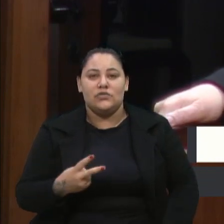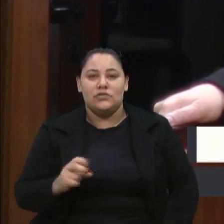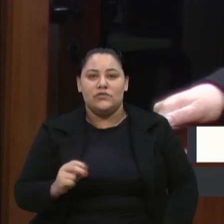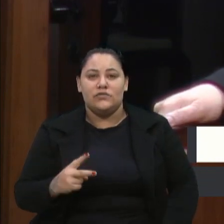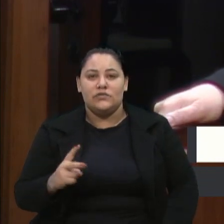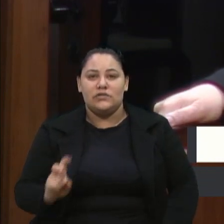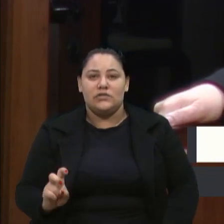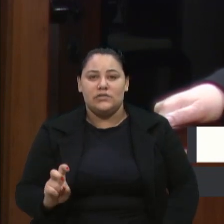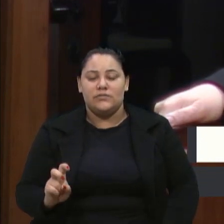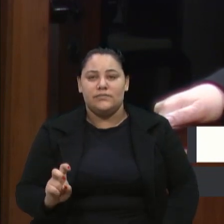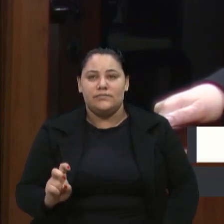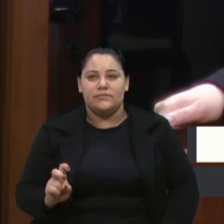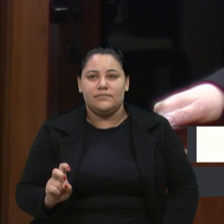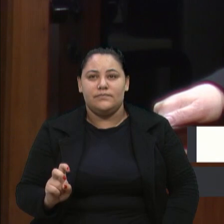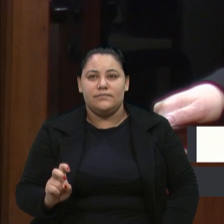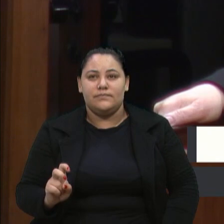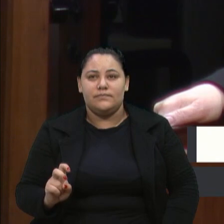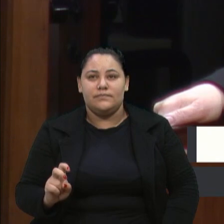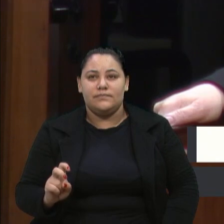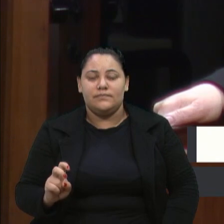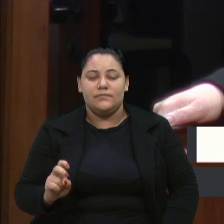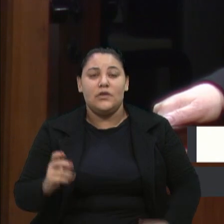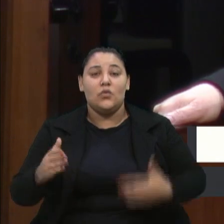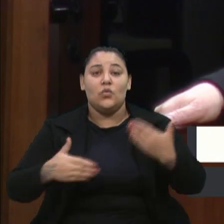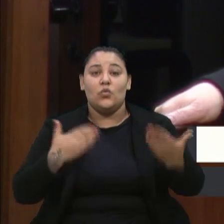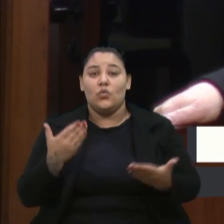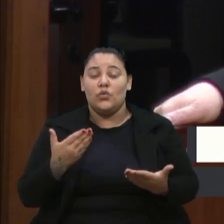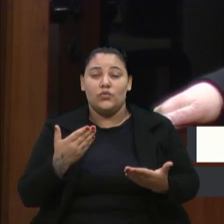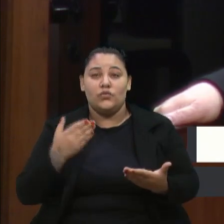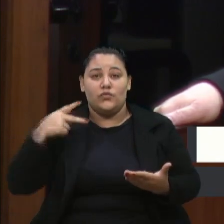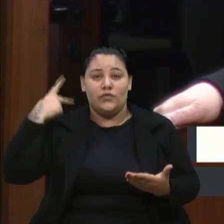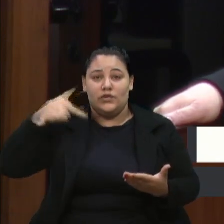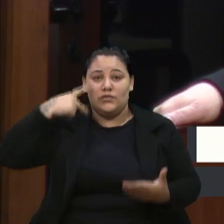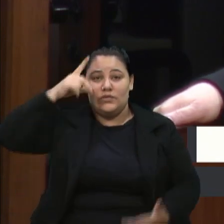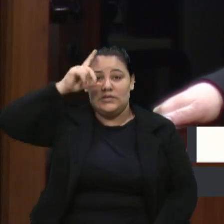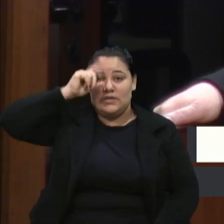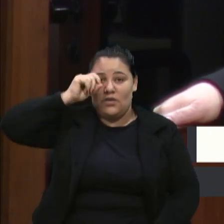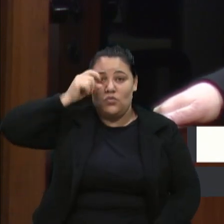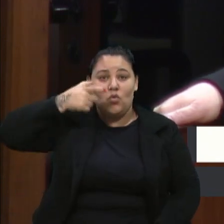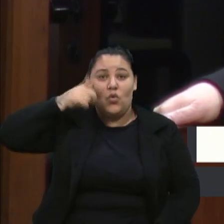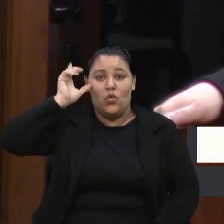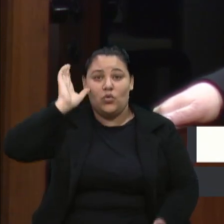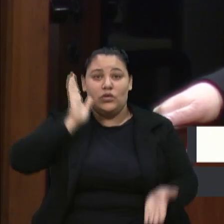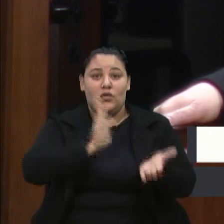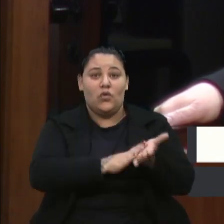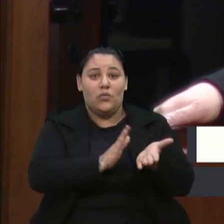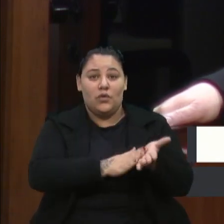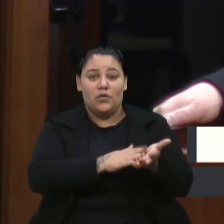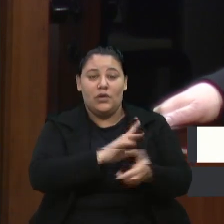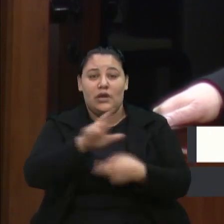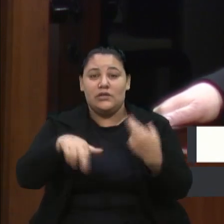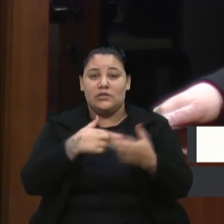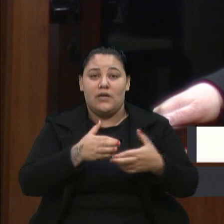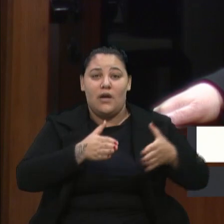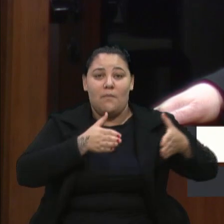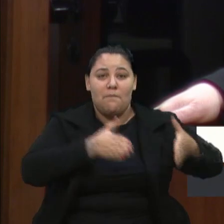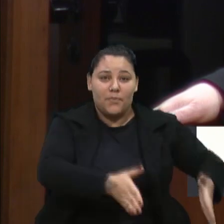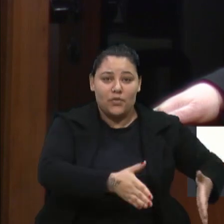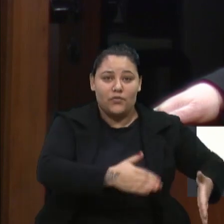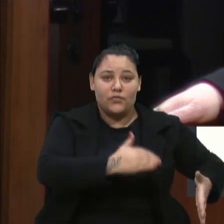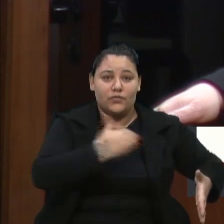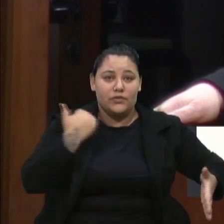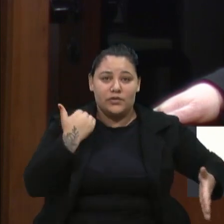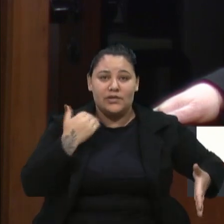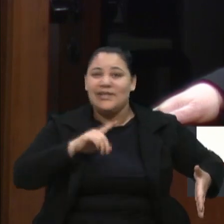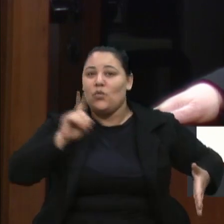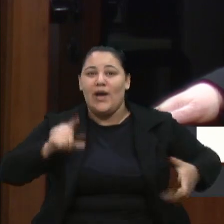Março de 2025. Então, quando o vereador Scalco aqui ontem cobrou a questão das funerárias, não é o ato, a ação